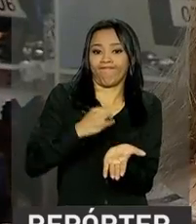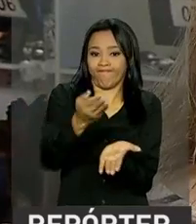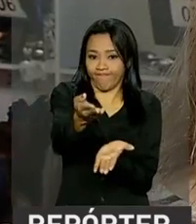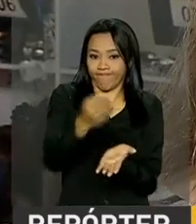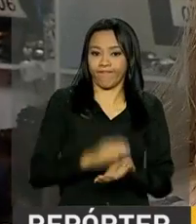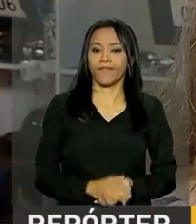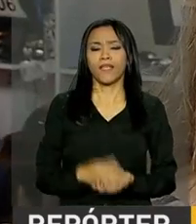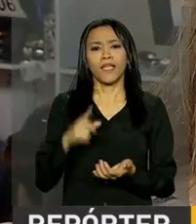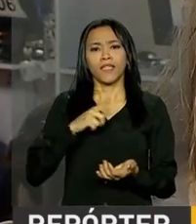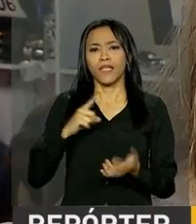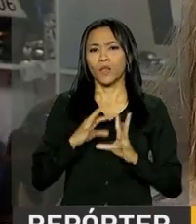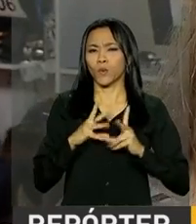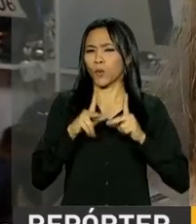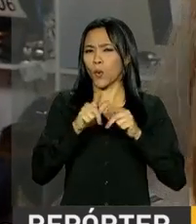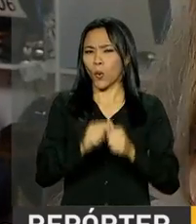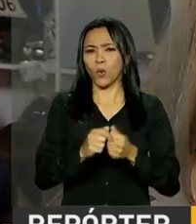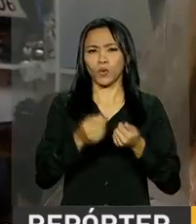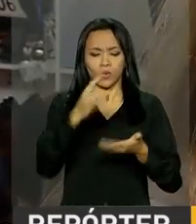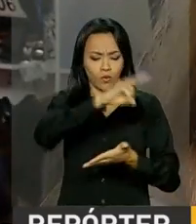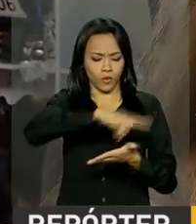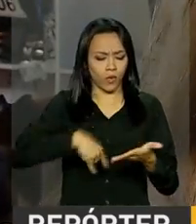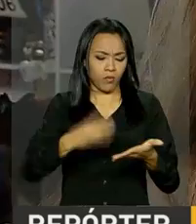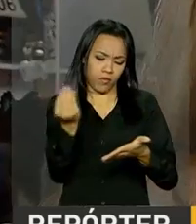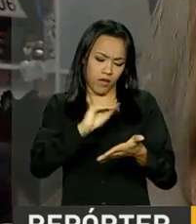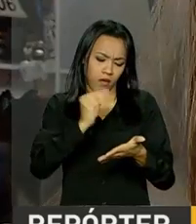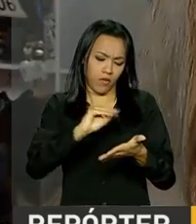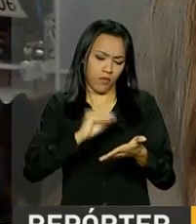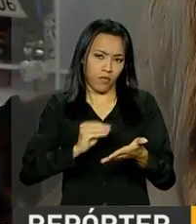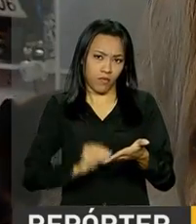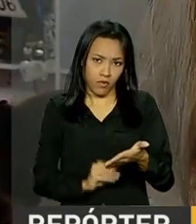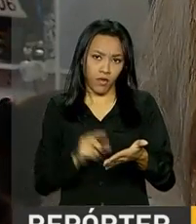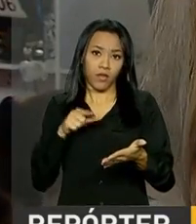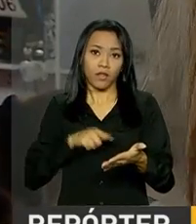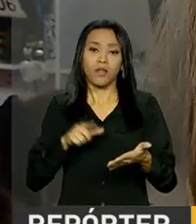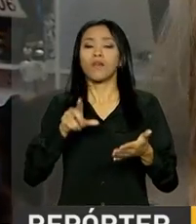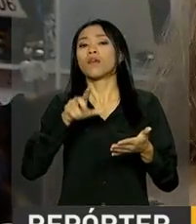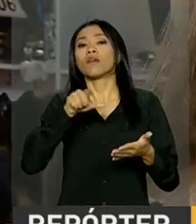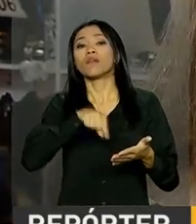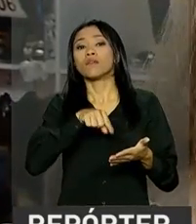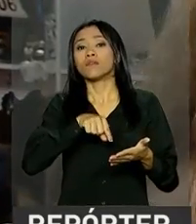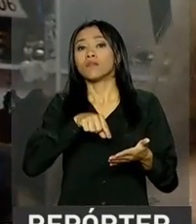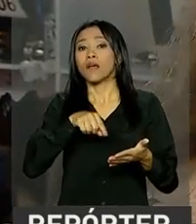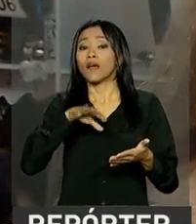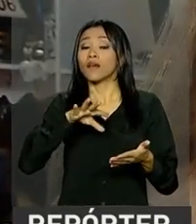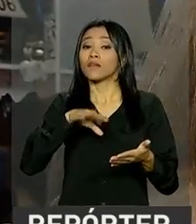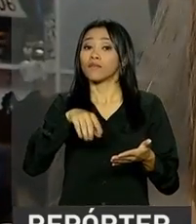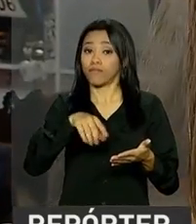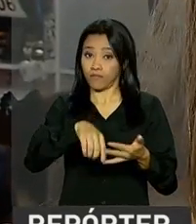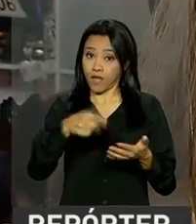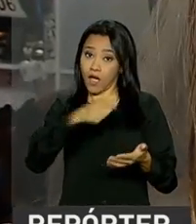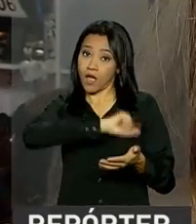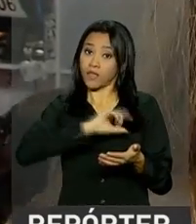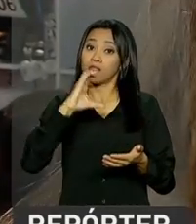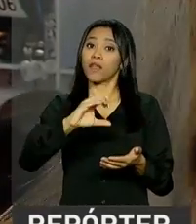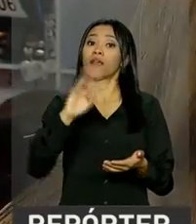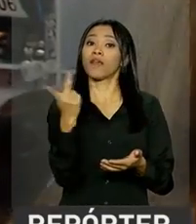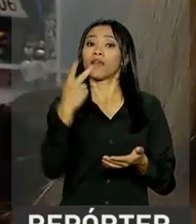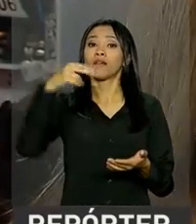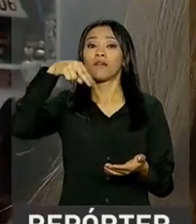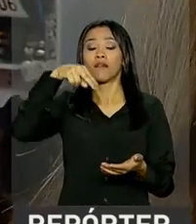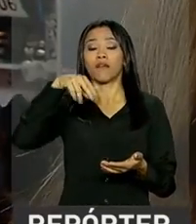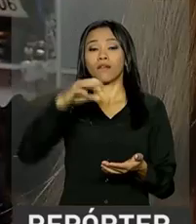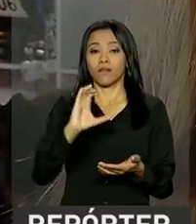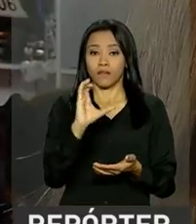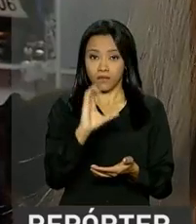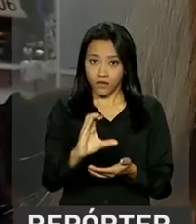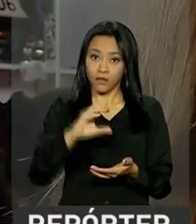dele ter todos os meus documentos né porque agora no novo tenho o título e a CNH que antes a antiga não tinha é importante porque